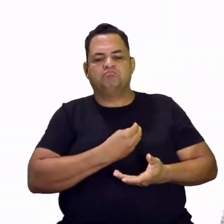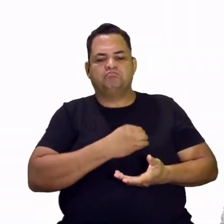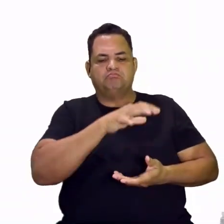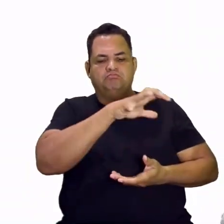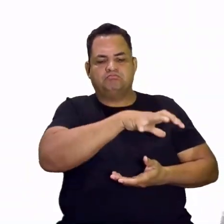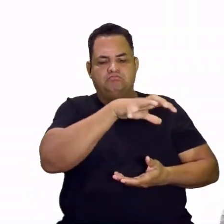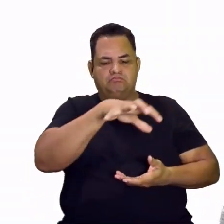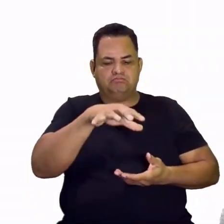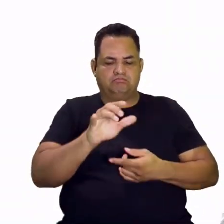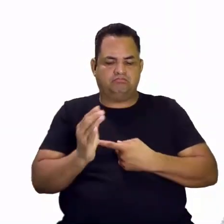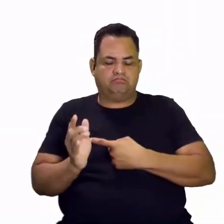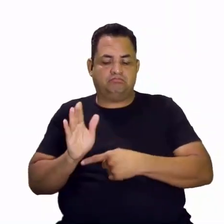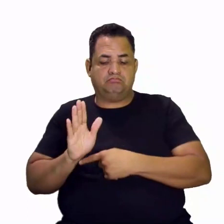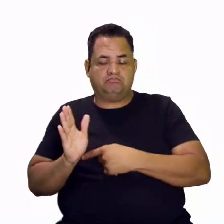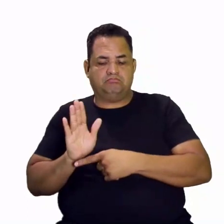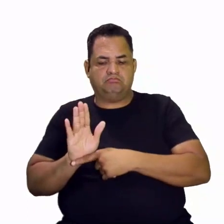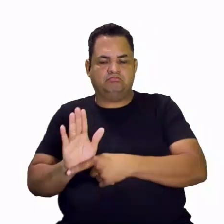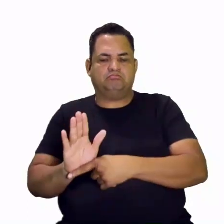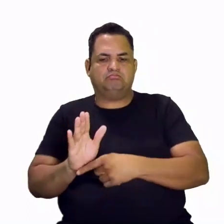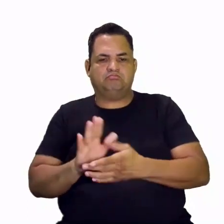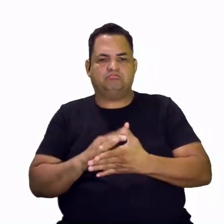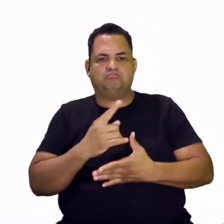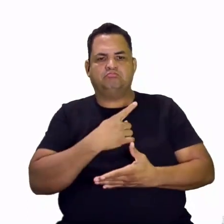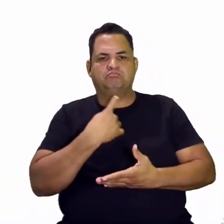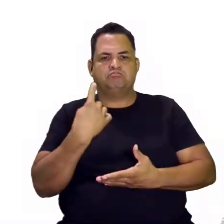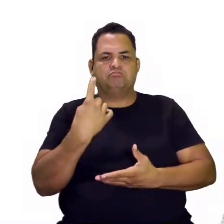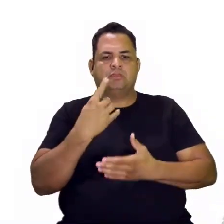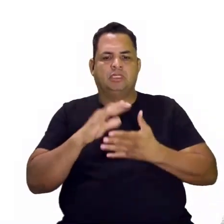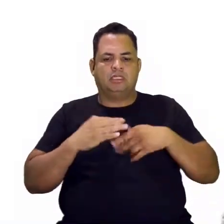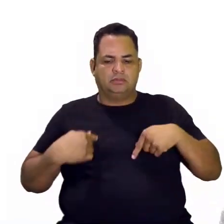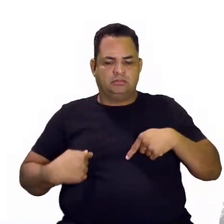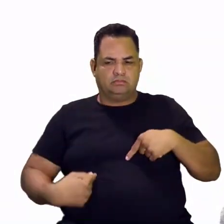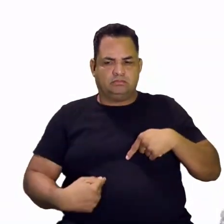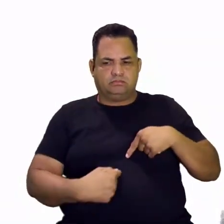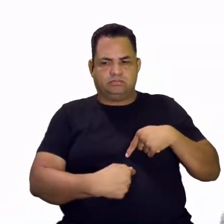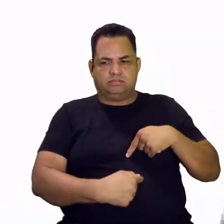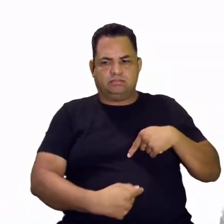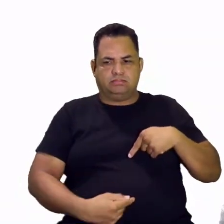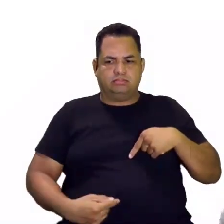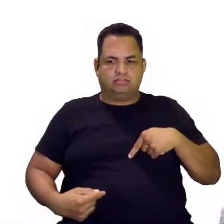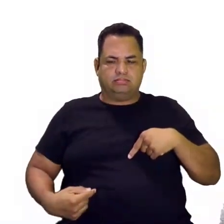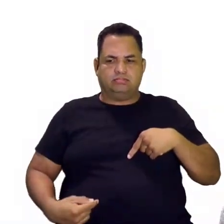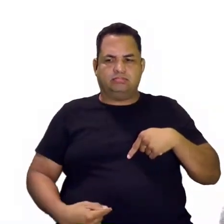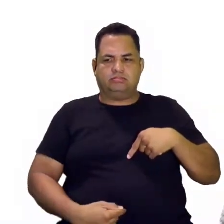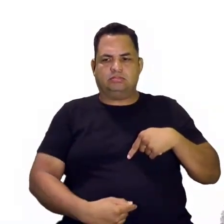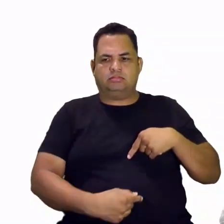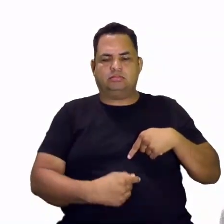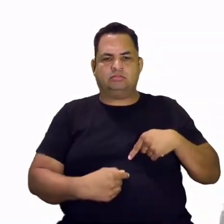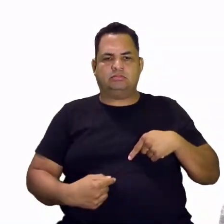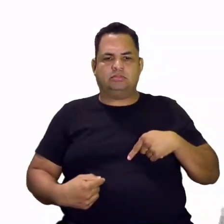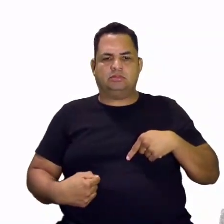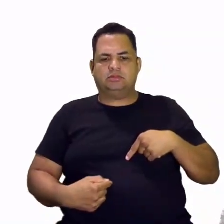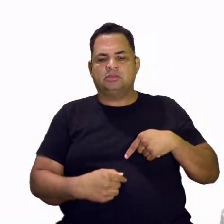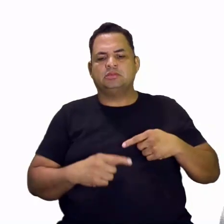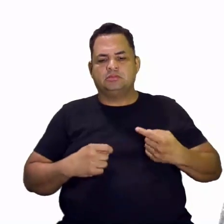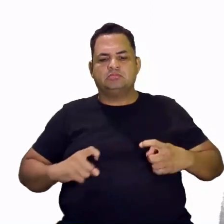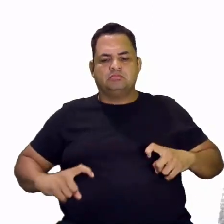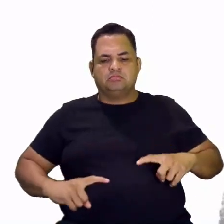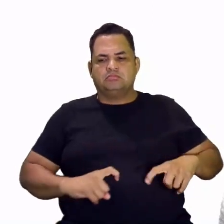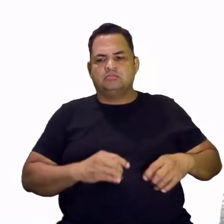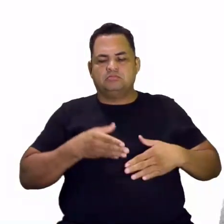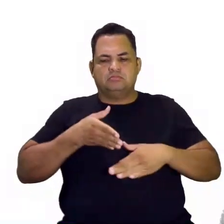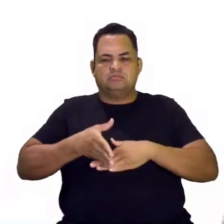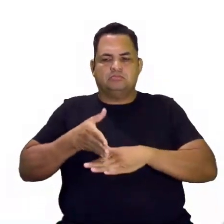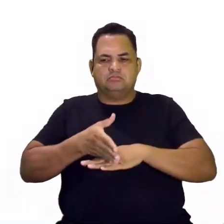nos favorece. Por exemplo, a gente tem lá no nosso intestino, né? Nós temos a flora intestinal, bactérias que